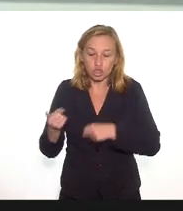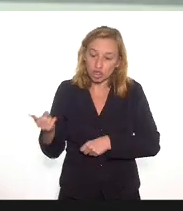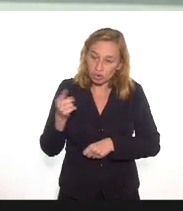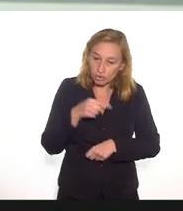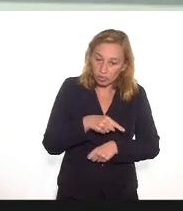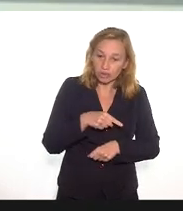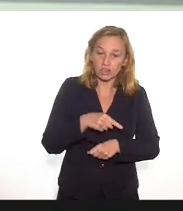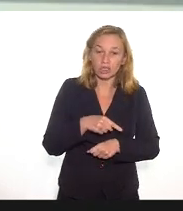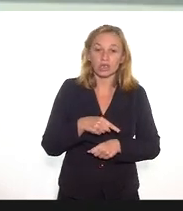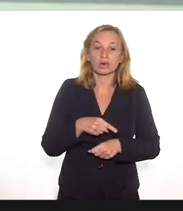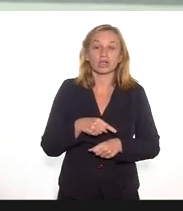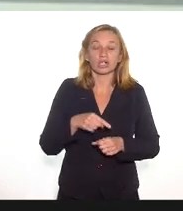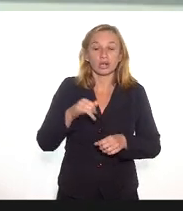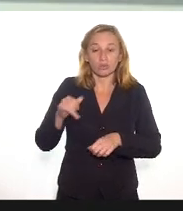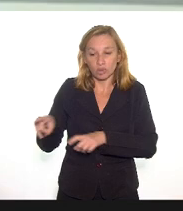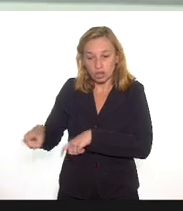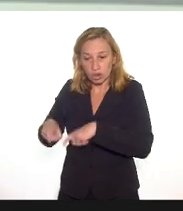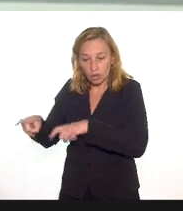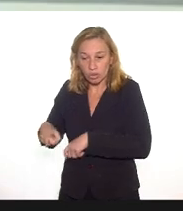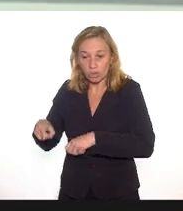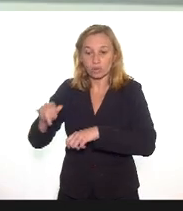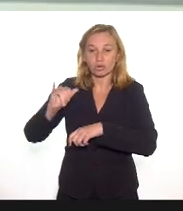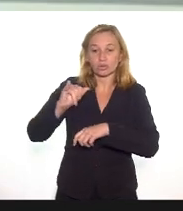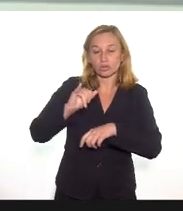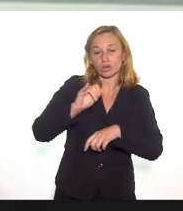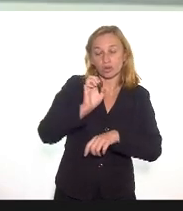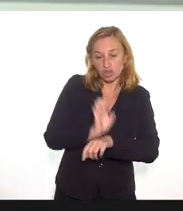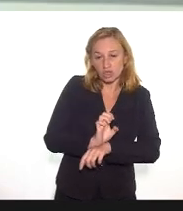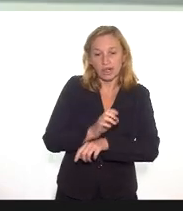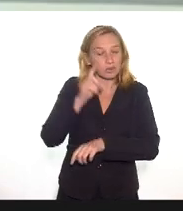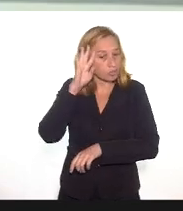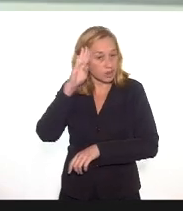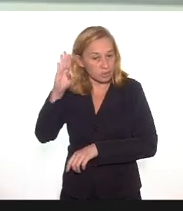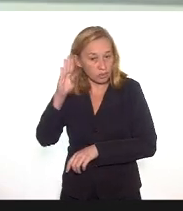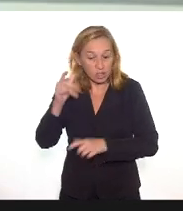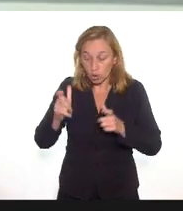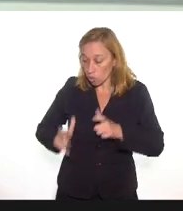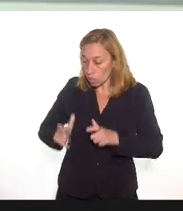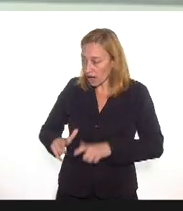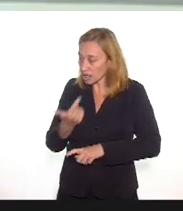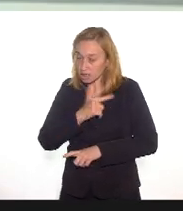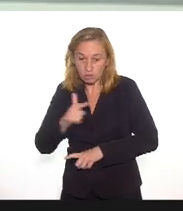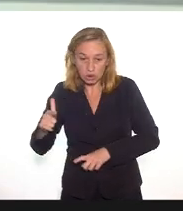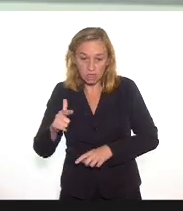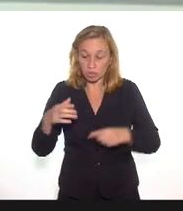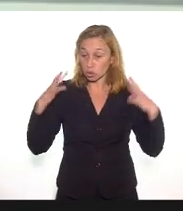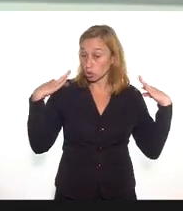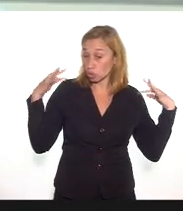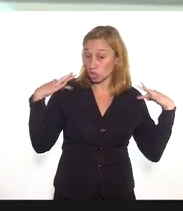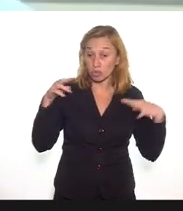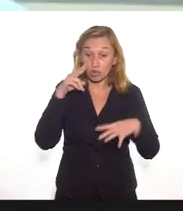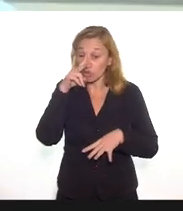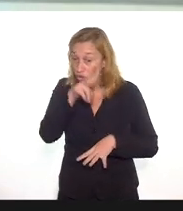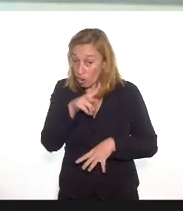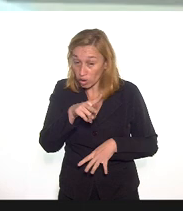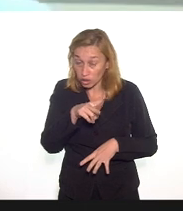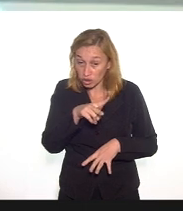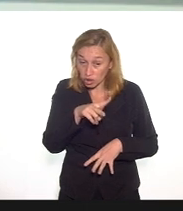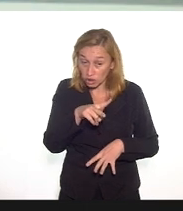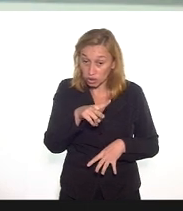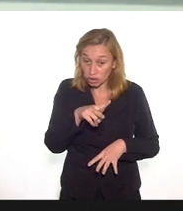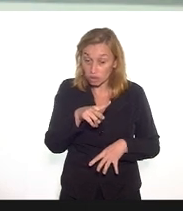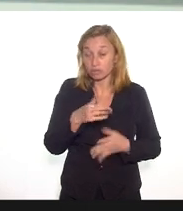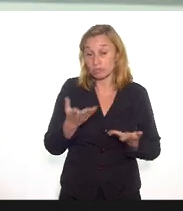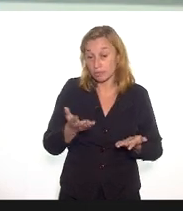estado principalmente, que é um local que nós não temos nem o turismo tão forte, nem a parte cultural